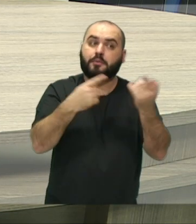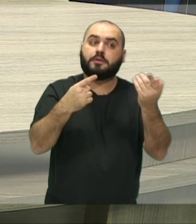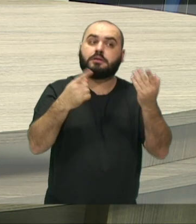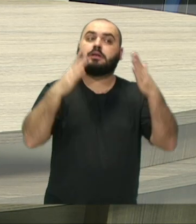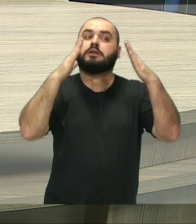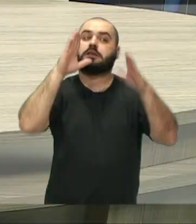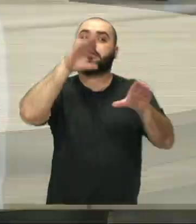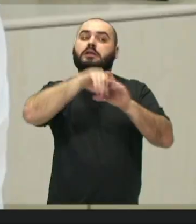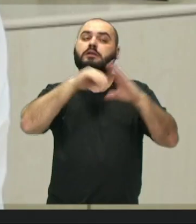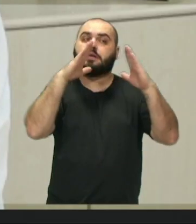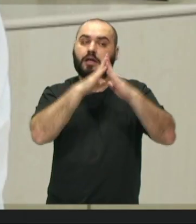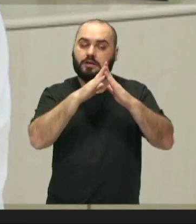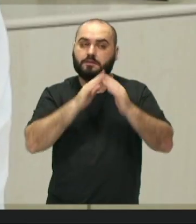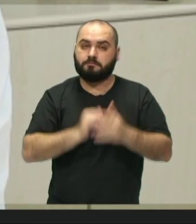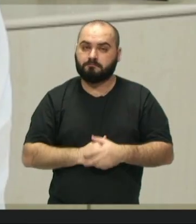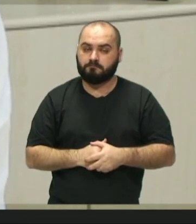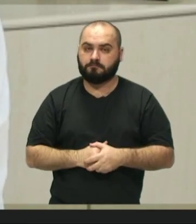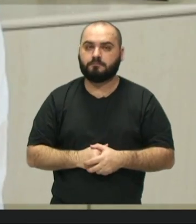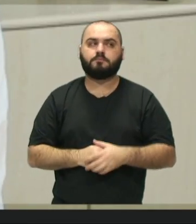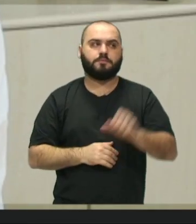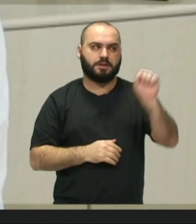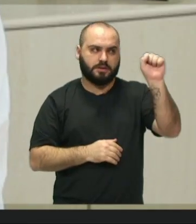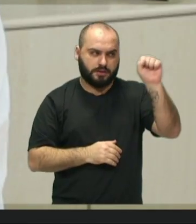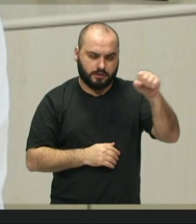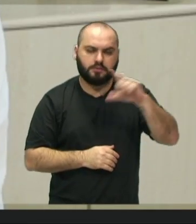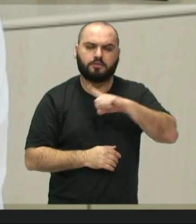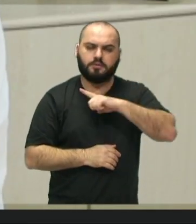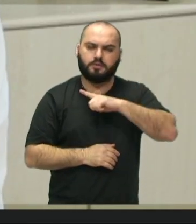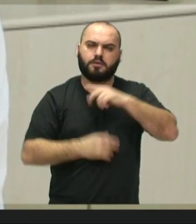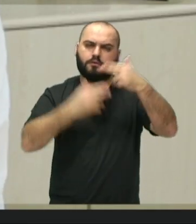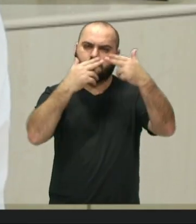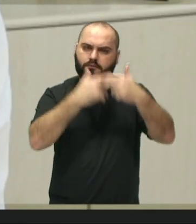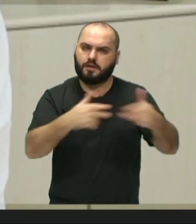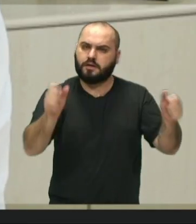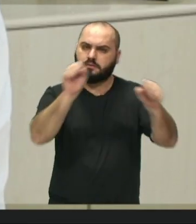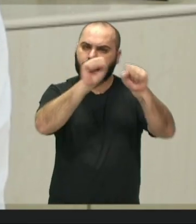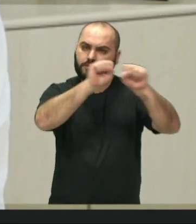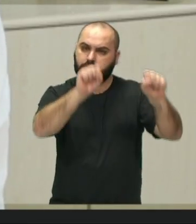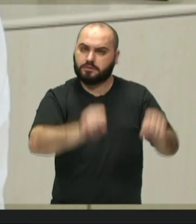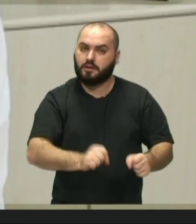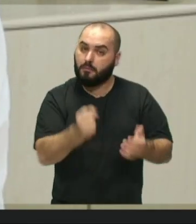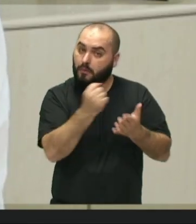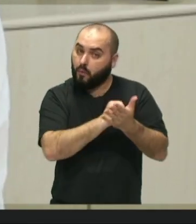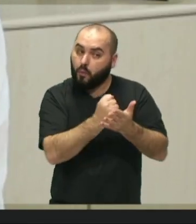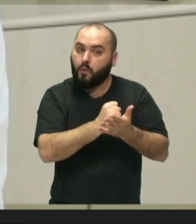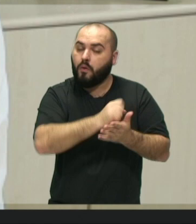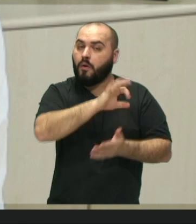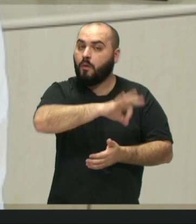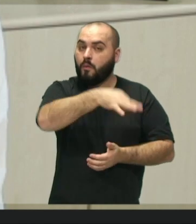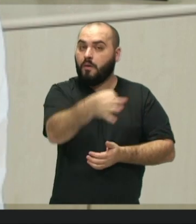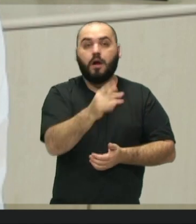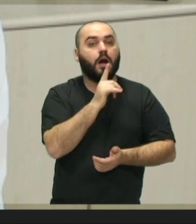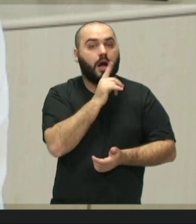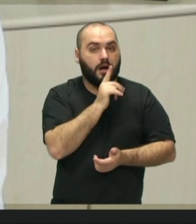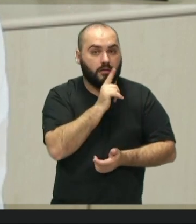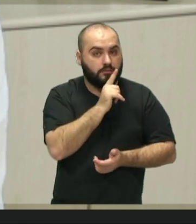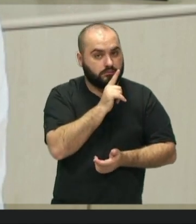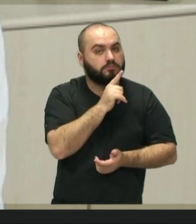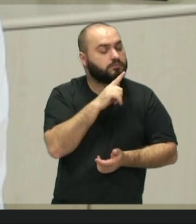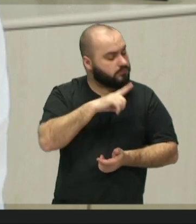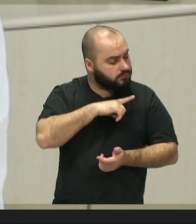Itajaí? Sim, a gente tem vários sistemas de controle de qualidade dessa água que é